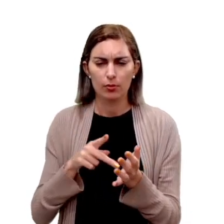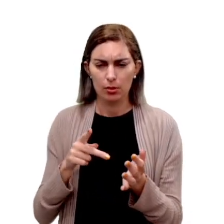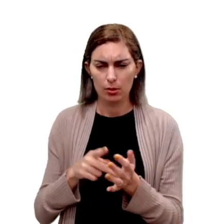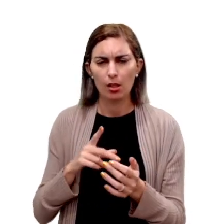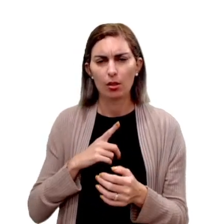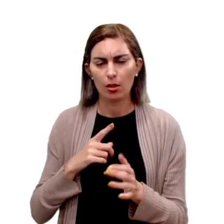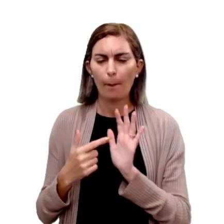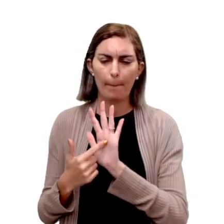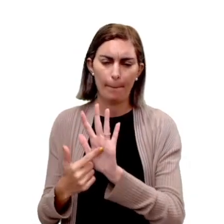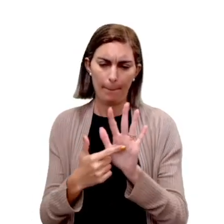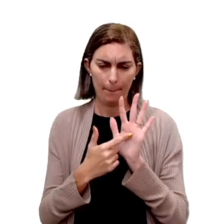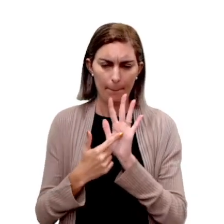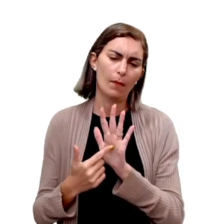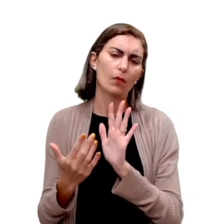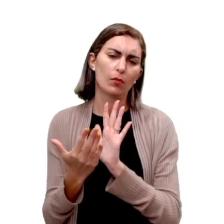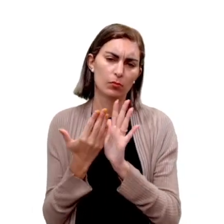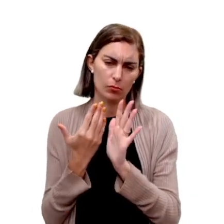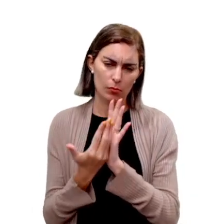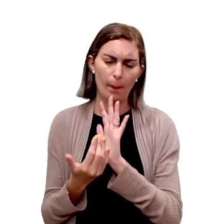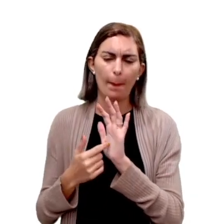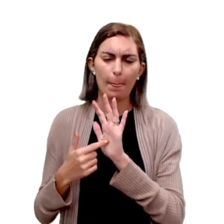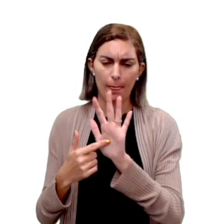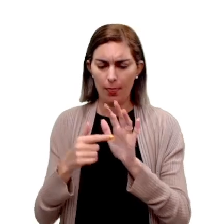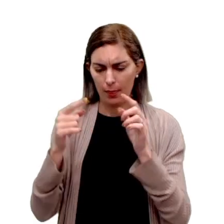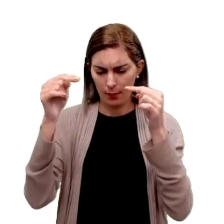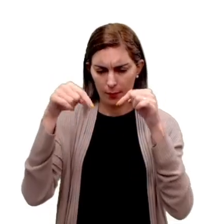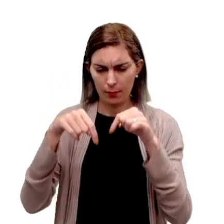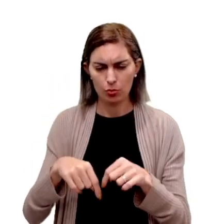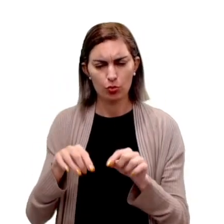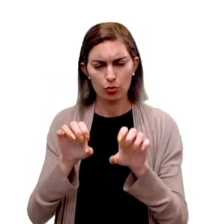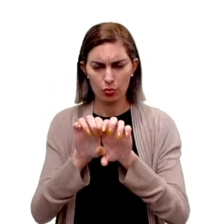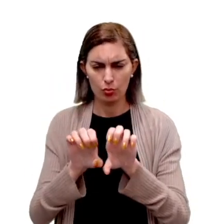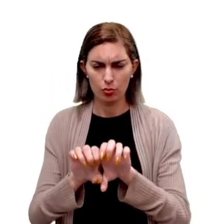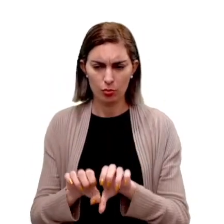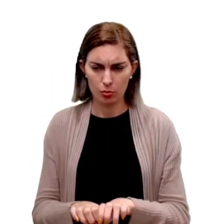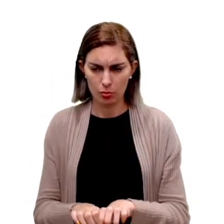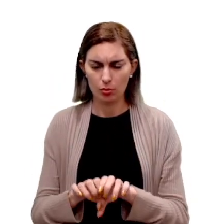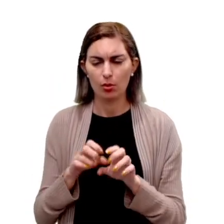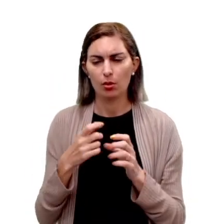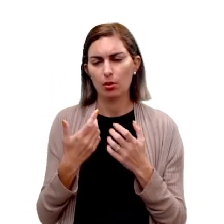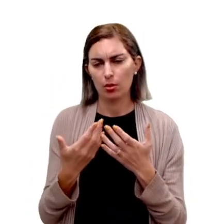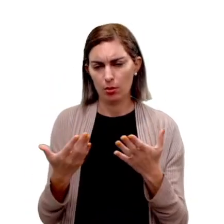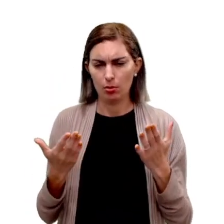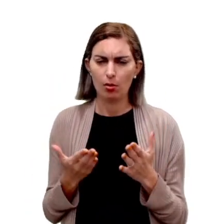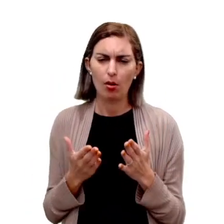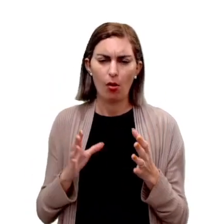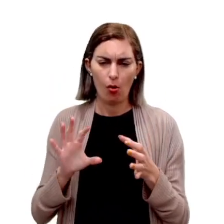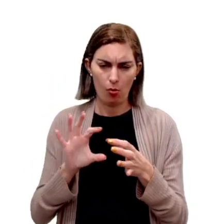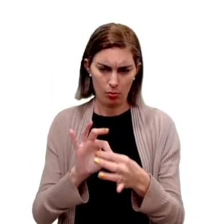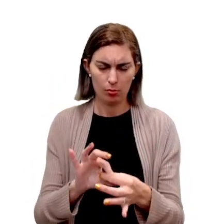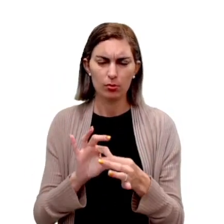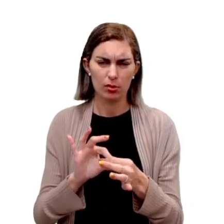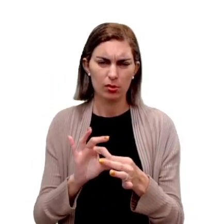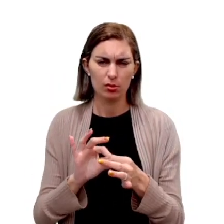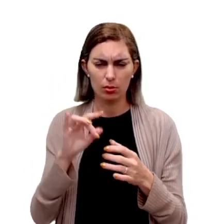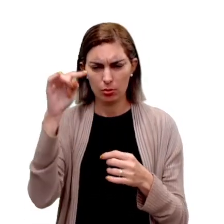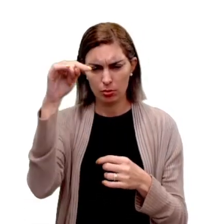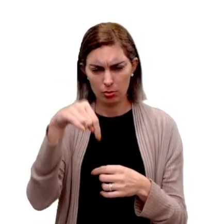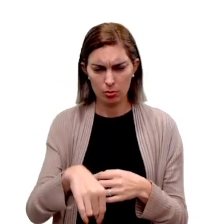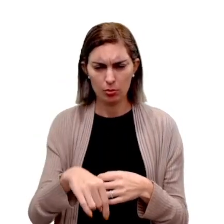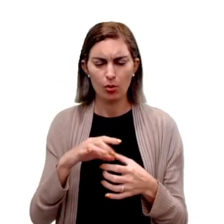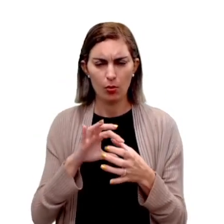vai mostrar alguma coisa, desce para uma estrutura que na realidade é um conector, desce para